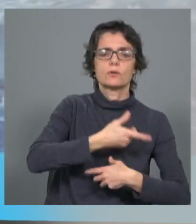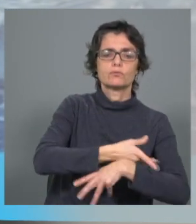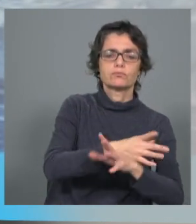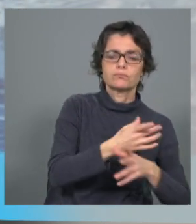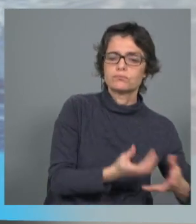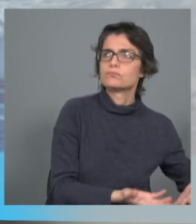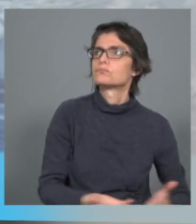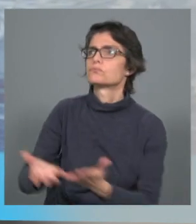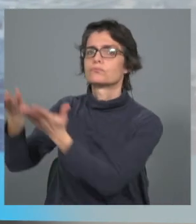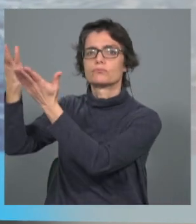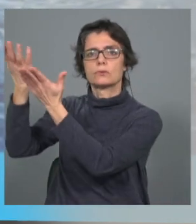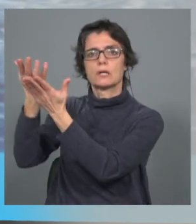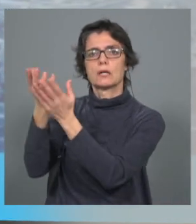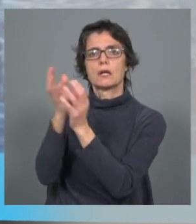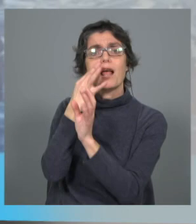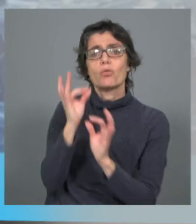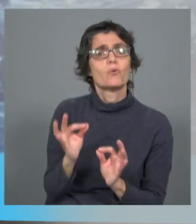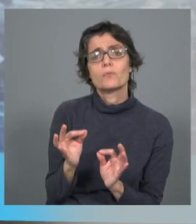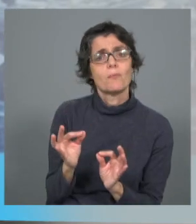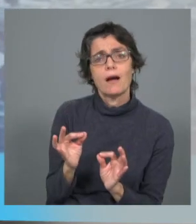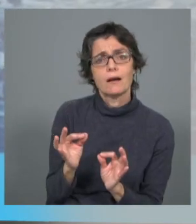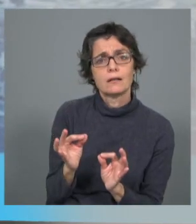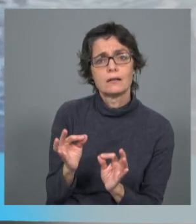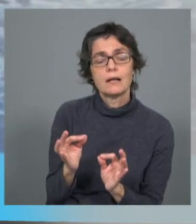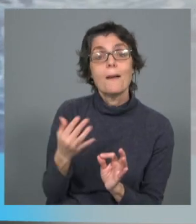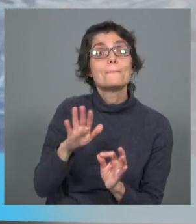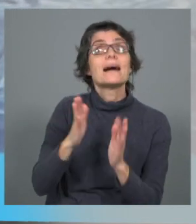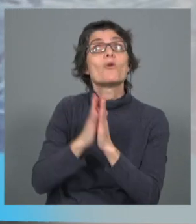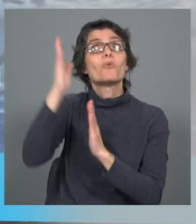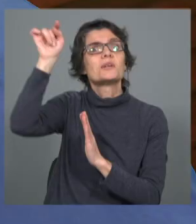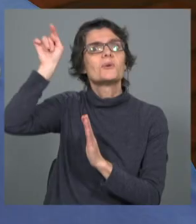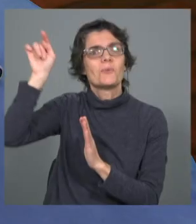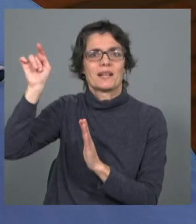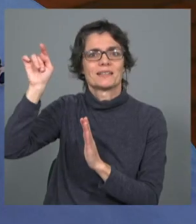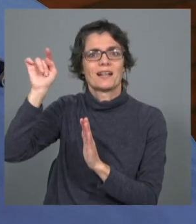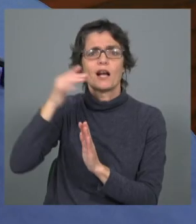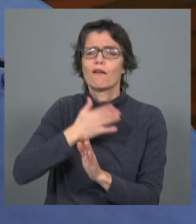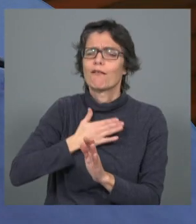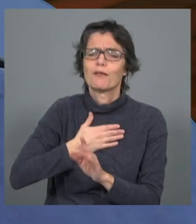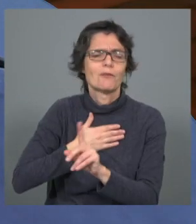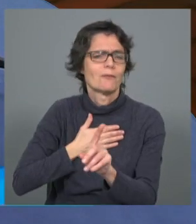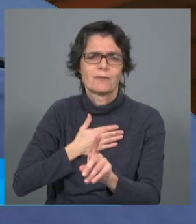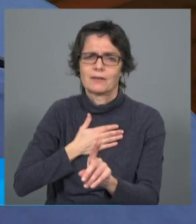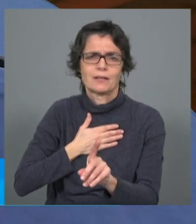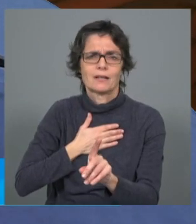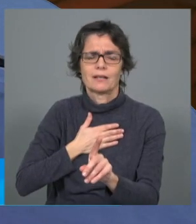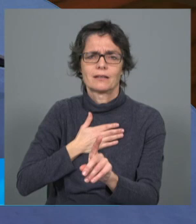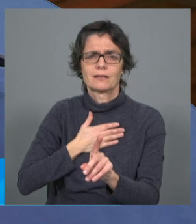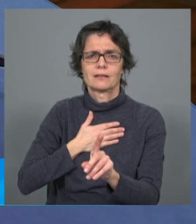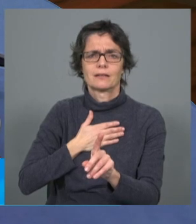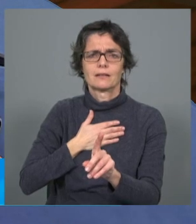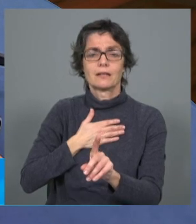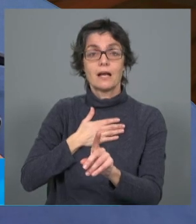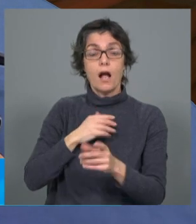quer sacrifícios humanos. E, portanto, há uma transformação, há uma mudança de paradigma aqui, e a partir de agora não são